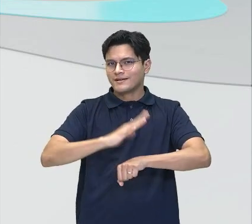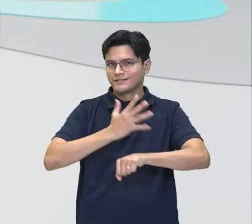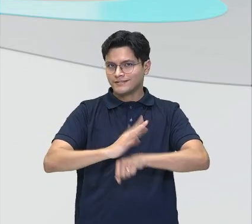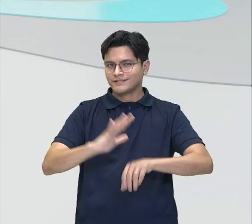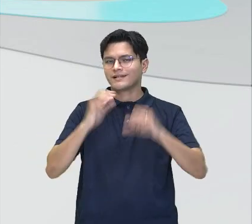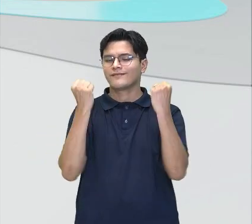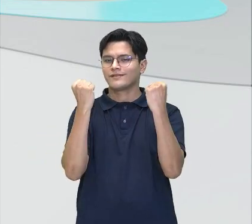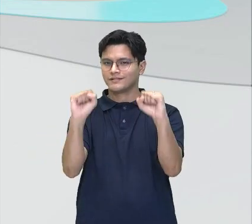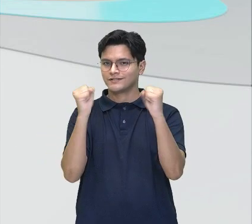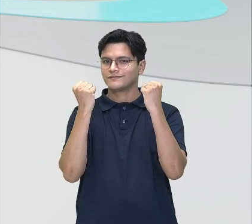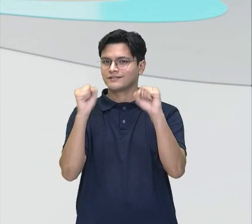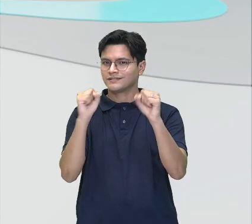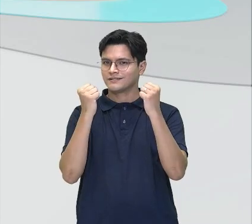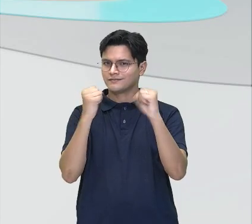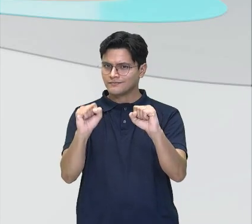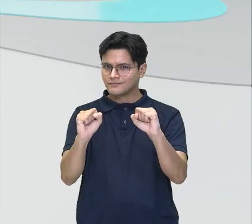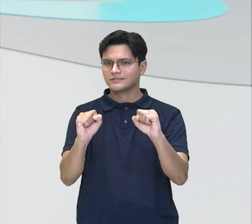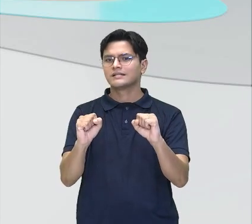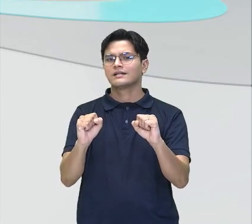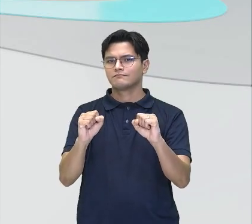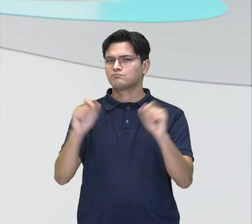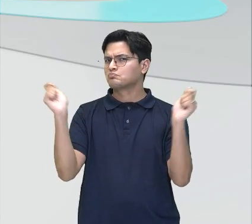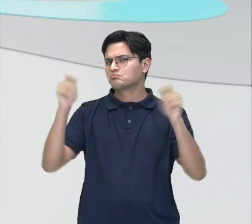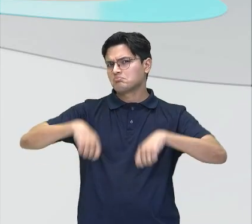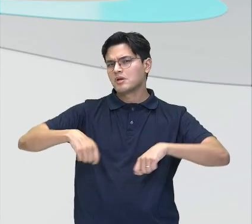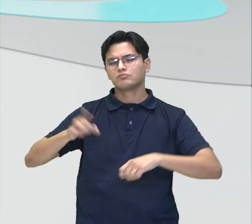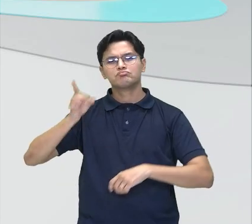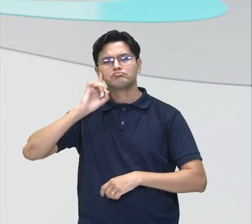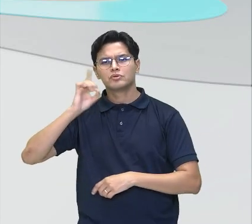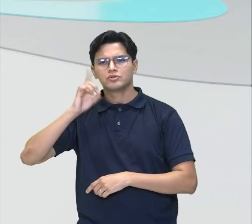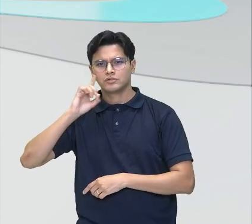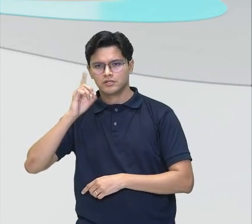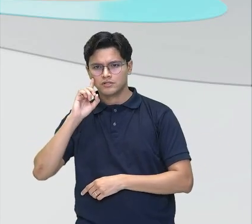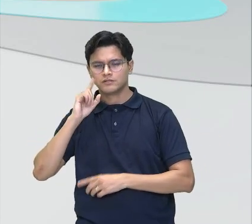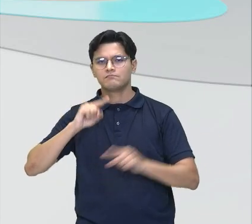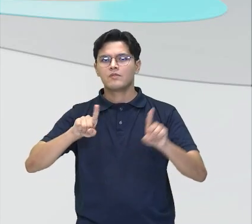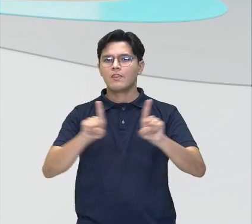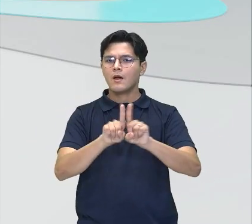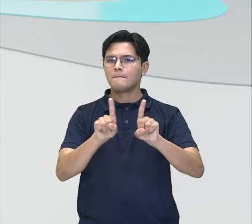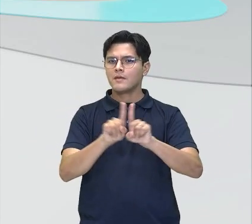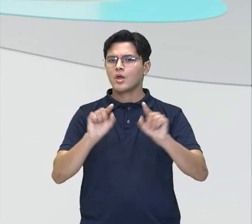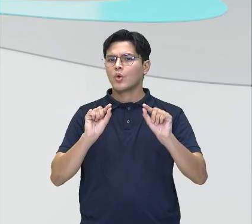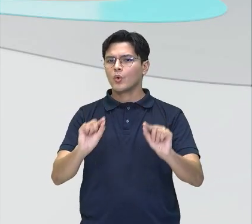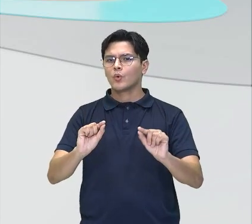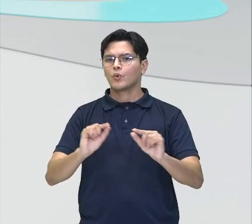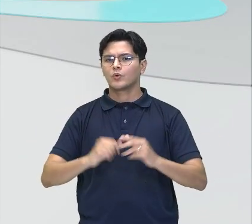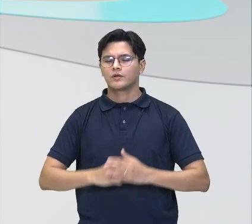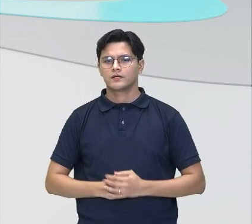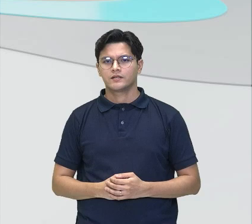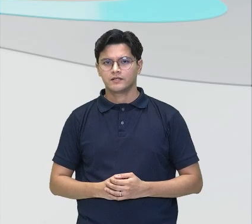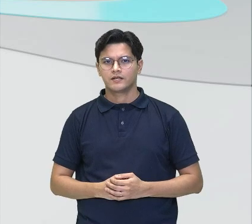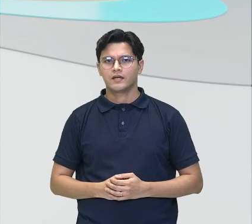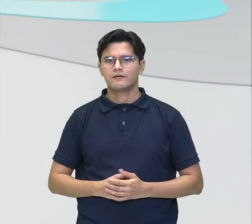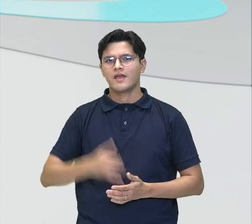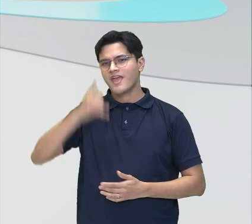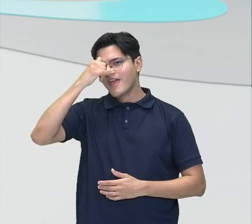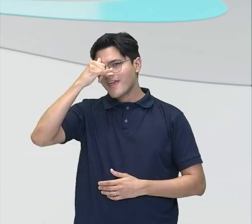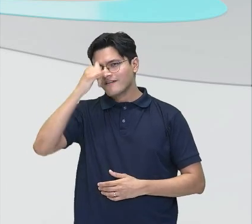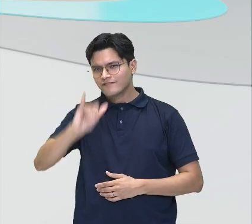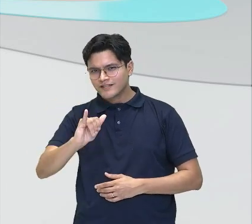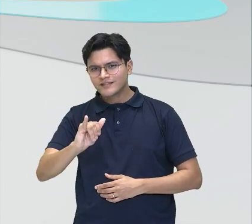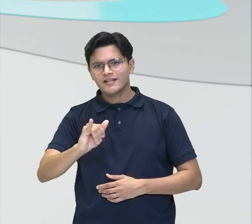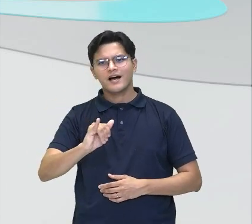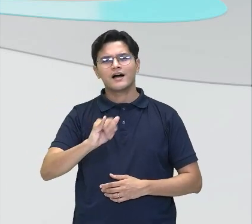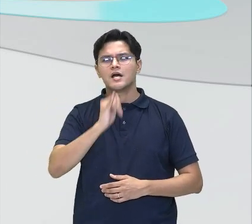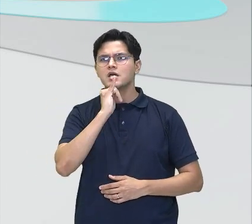física possivelmente todos os dias, a gente vai ficar um pouco menos parado na frente da